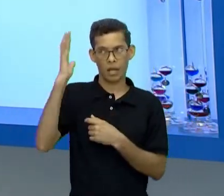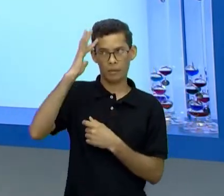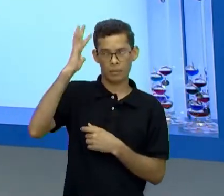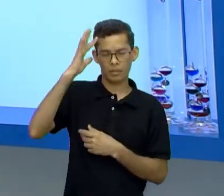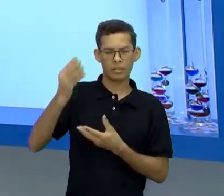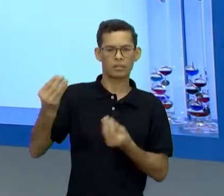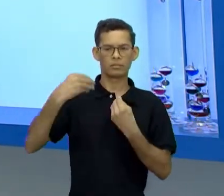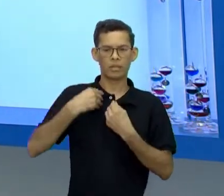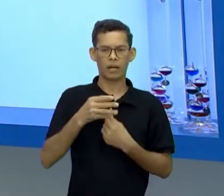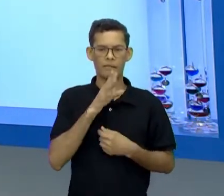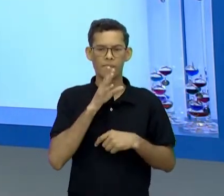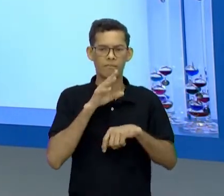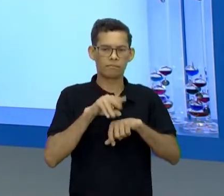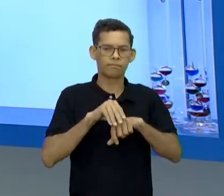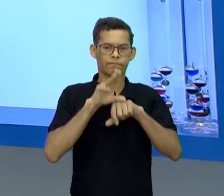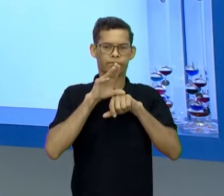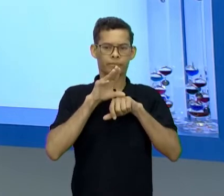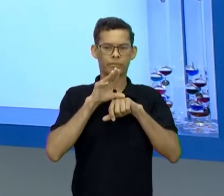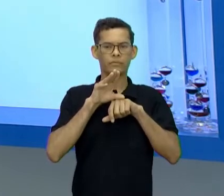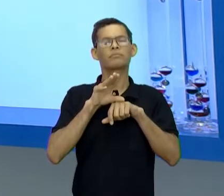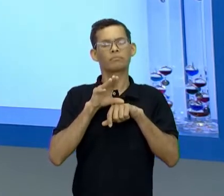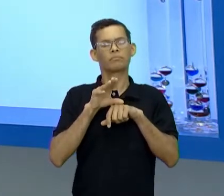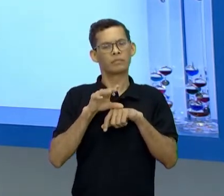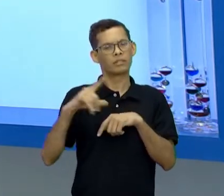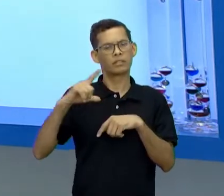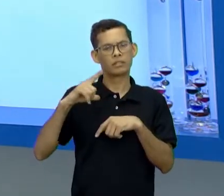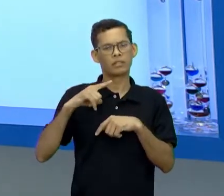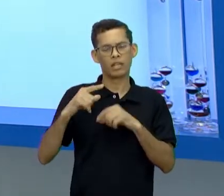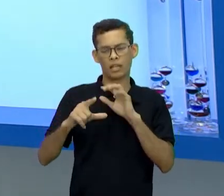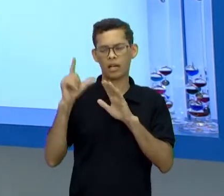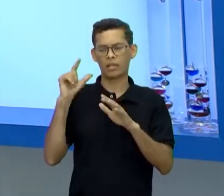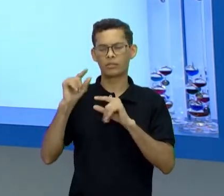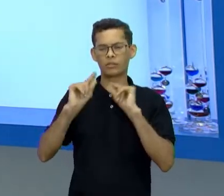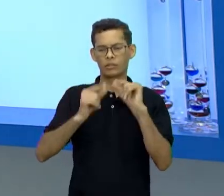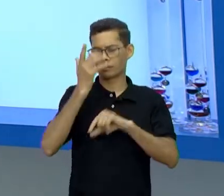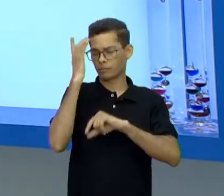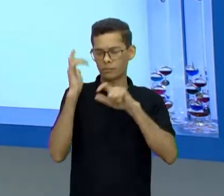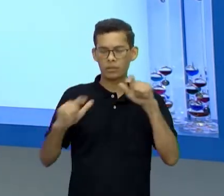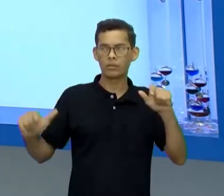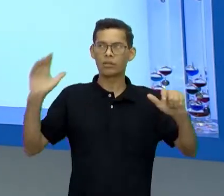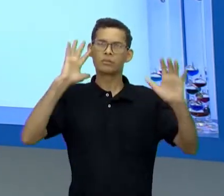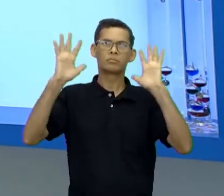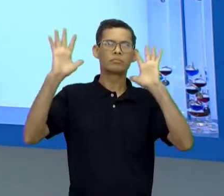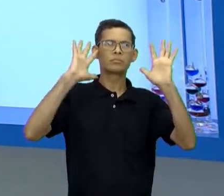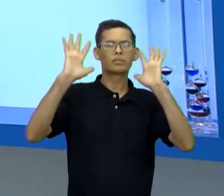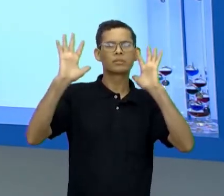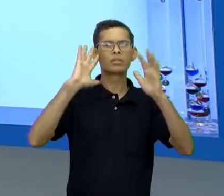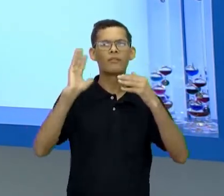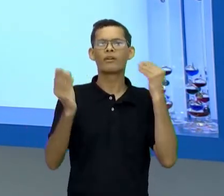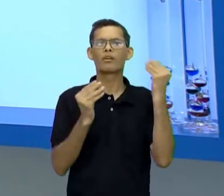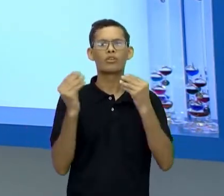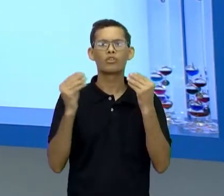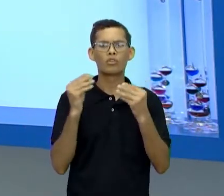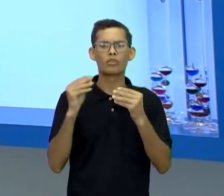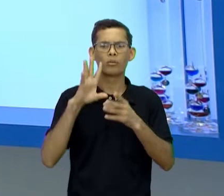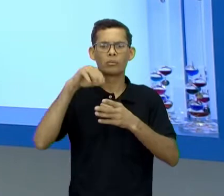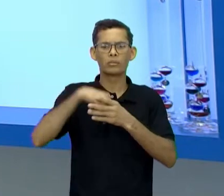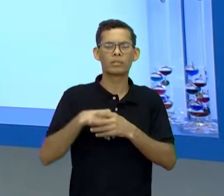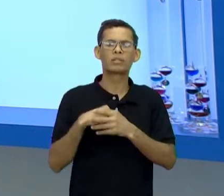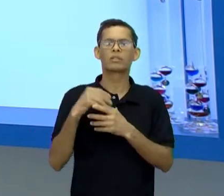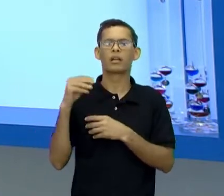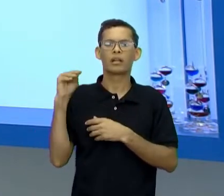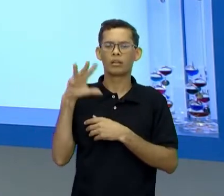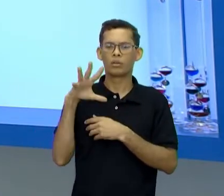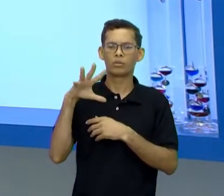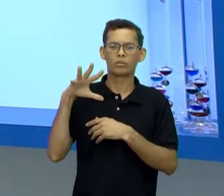conhecimento. Muitas questões do Einstein, ele imaginava como que seria... Né? A luz, viajando a luz, aí você viajando junto com a luz. O que